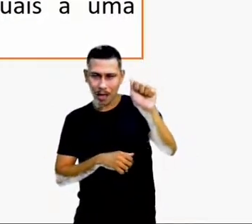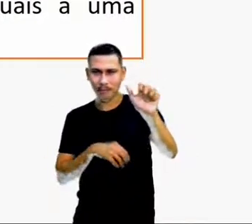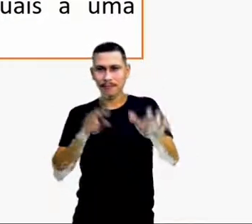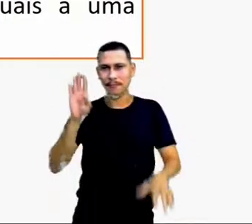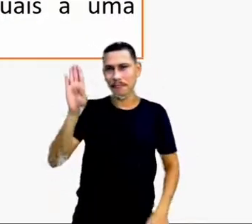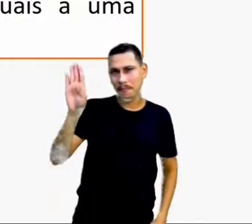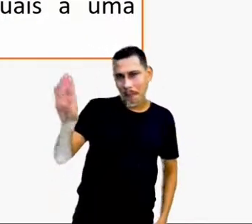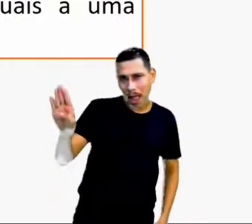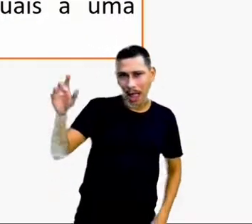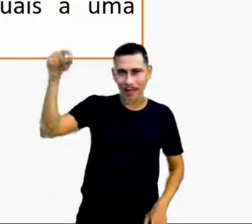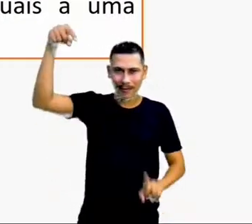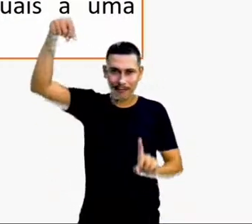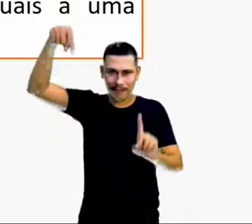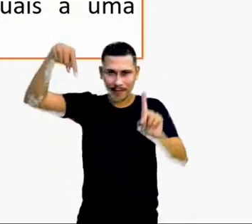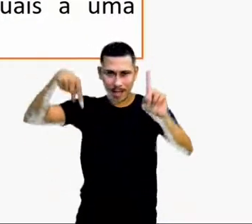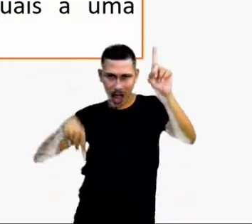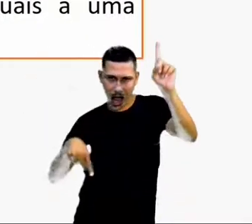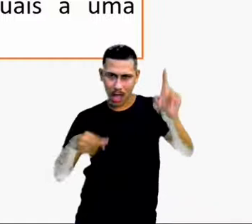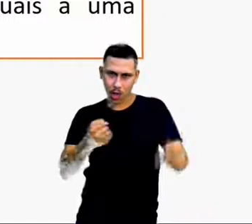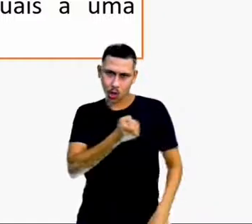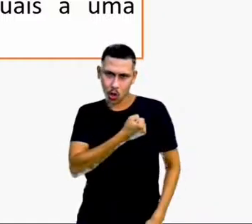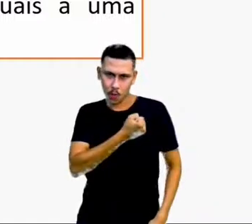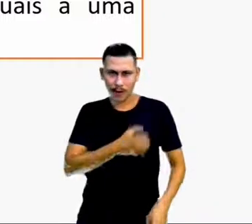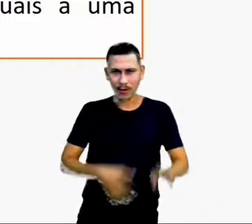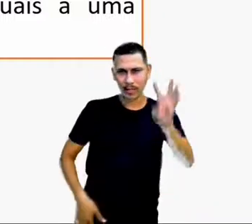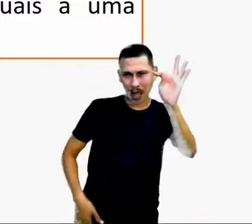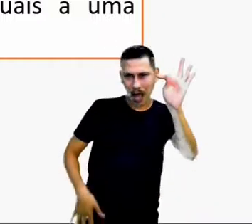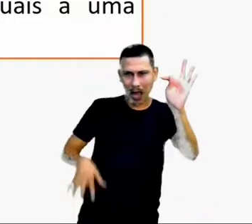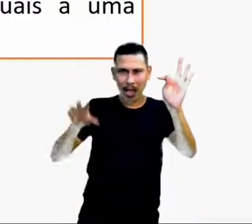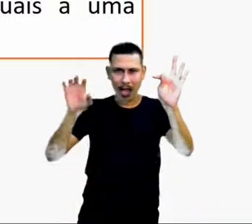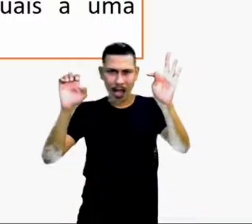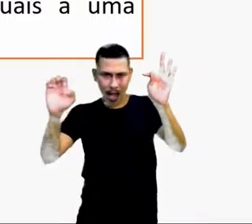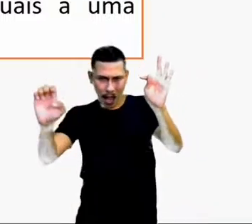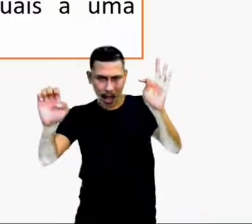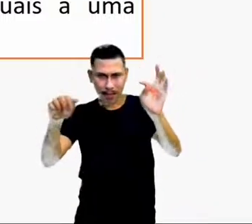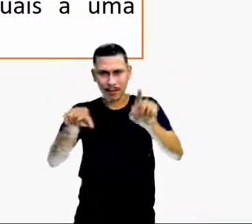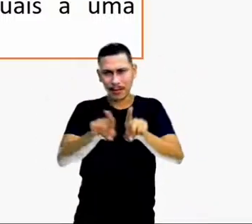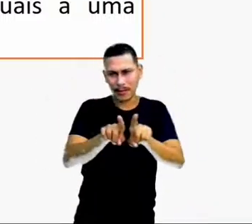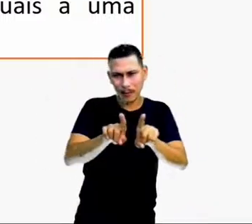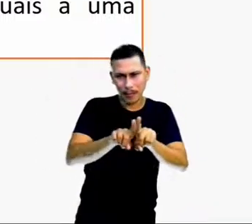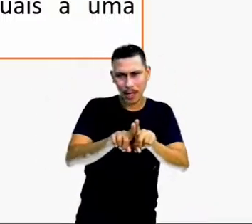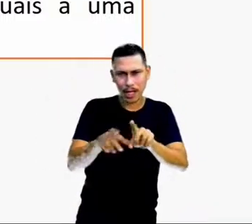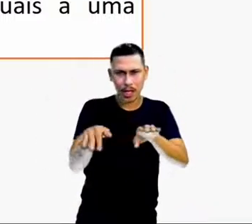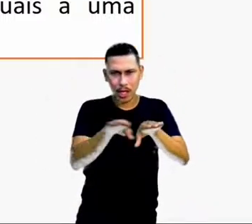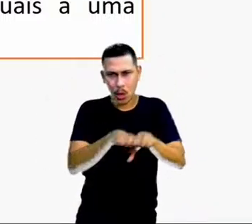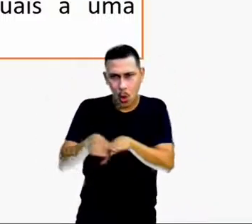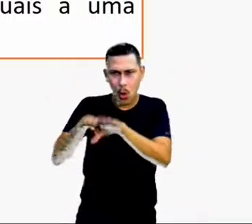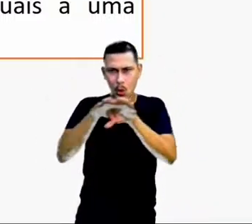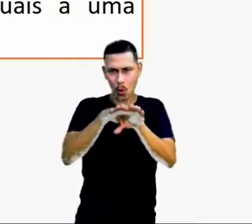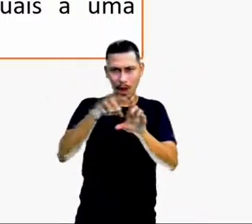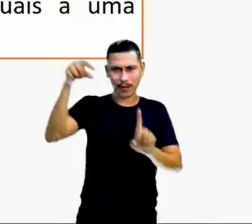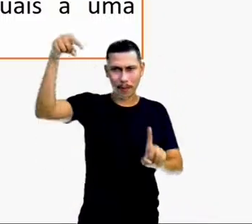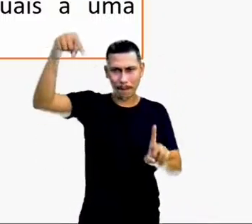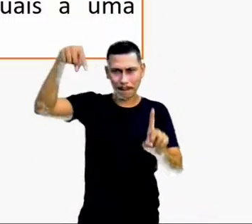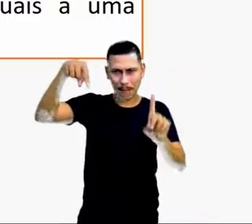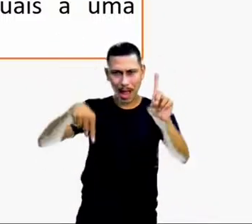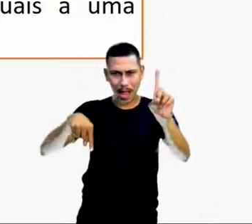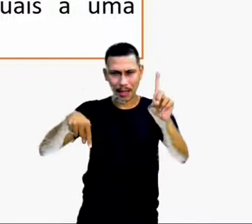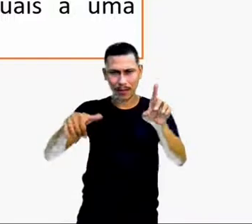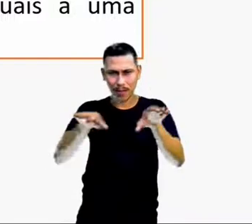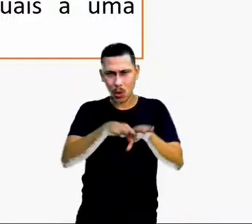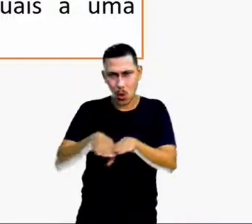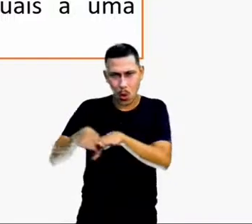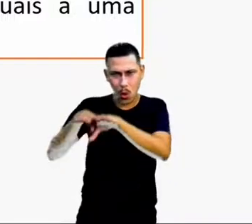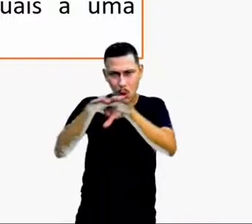inversamente proporcionais aos números D e E, respectivamente, se as razões forem todas iguais a